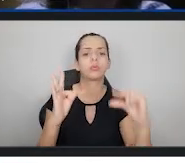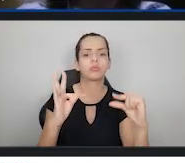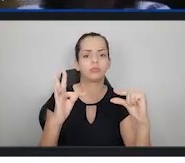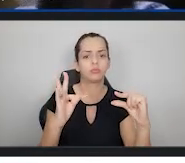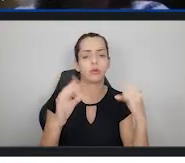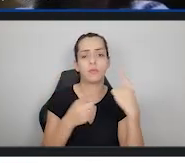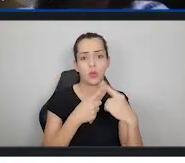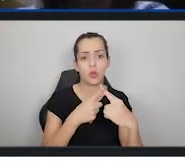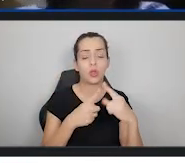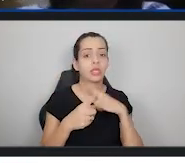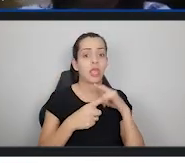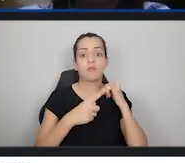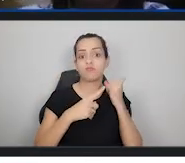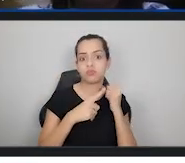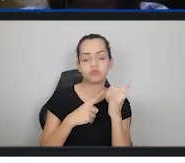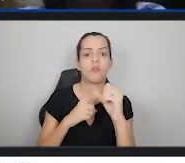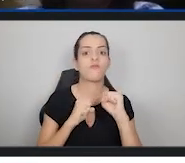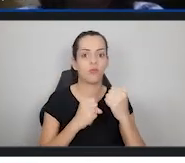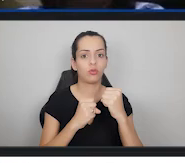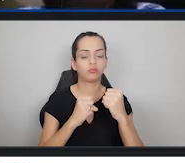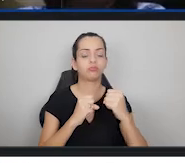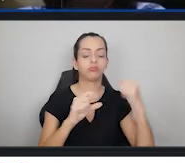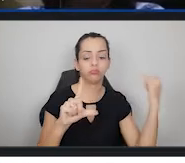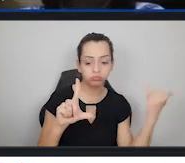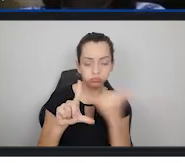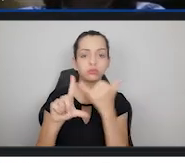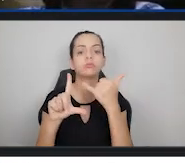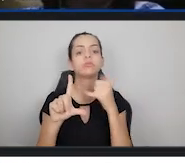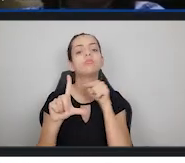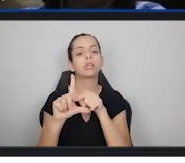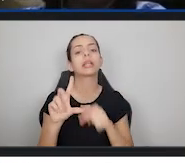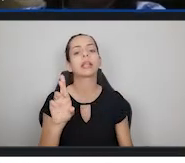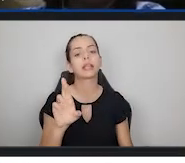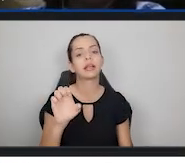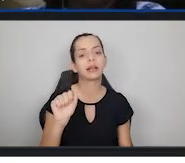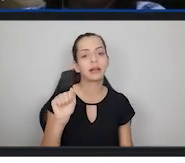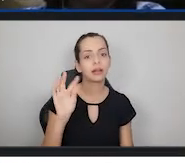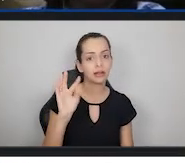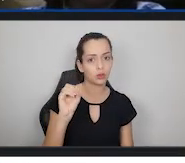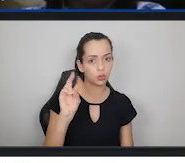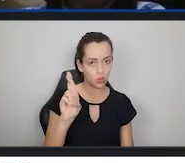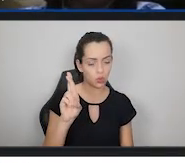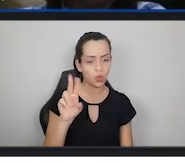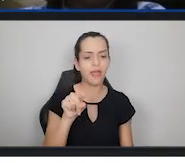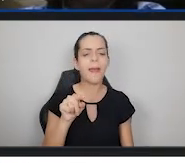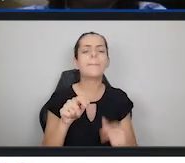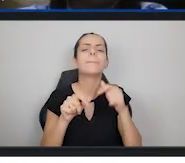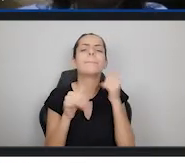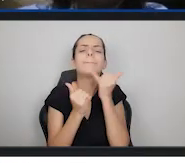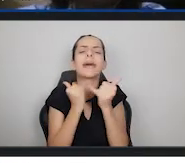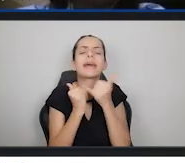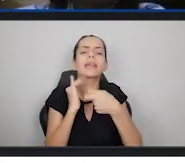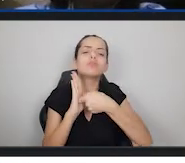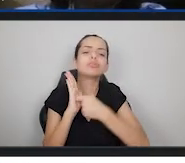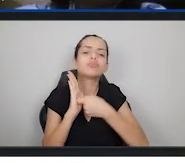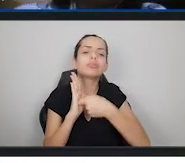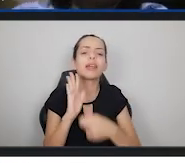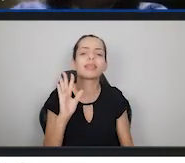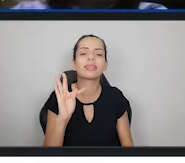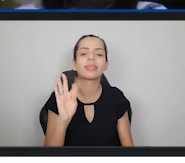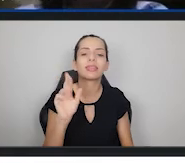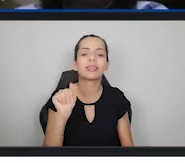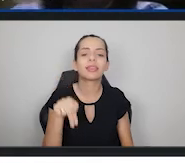com reator, porque aí o sistema está vazio, eu preciso de um elemento indutivo, e esse reator é um elemento indutivo que vai fazer o